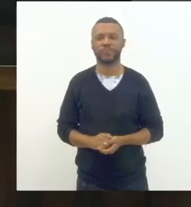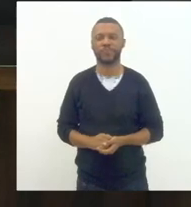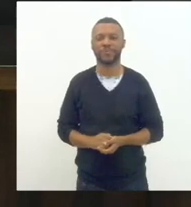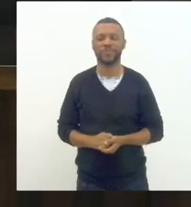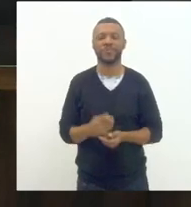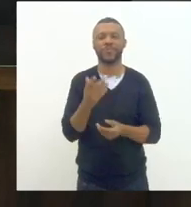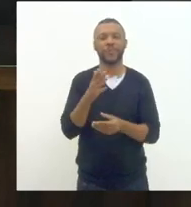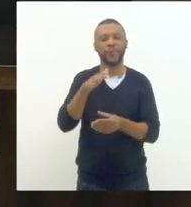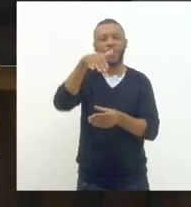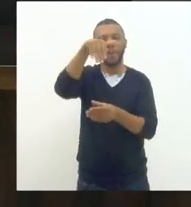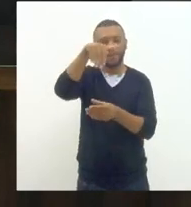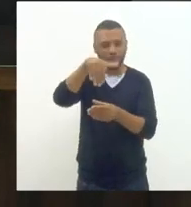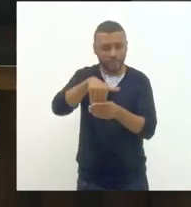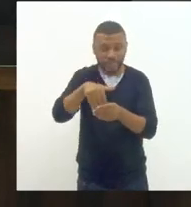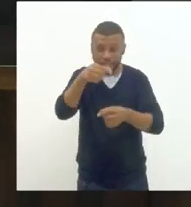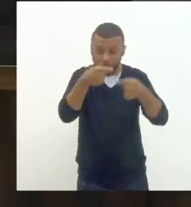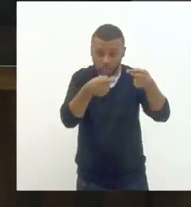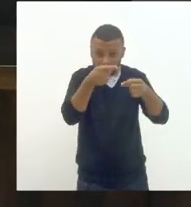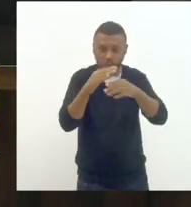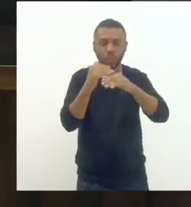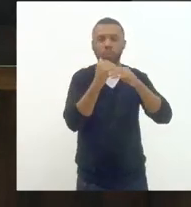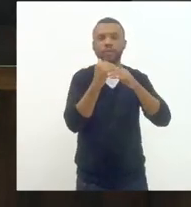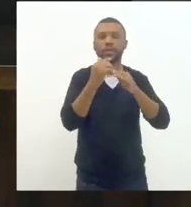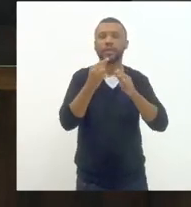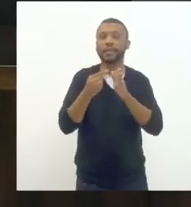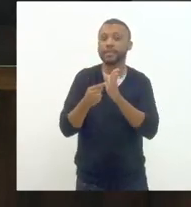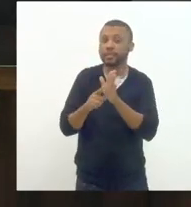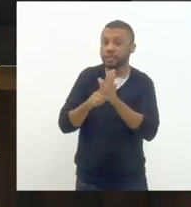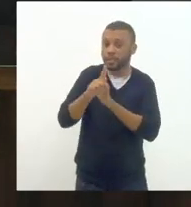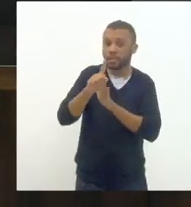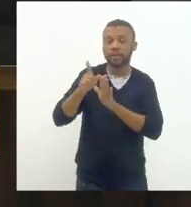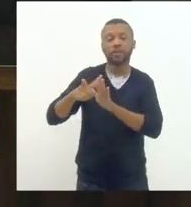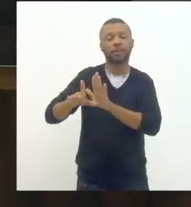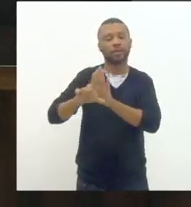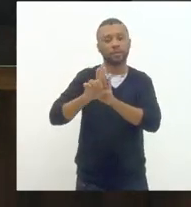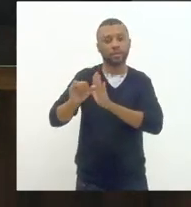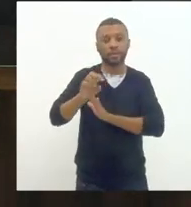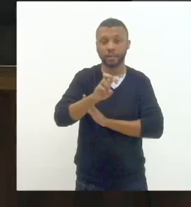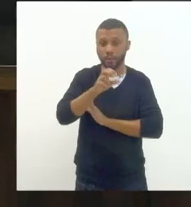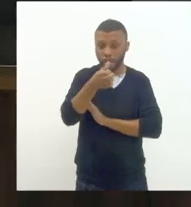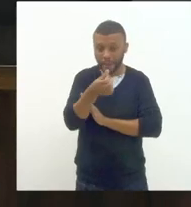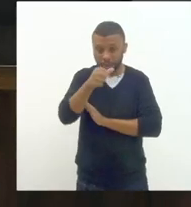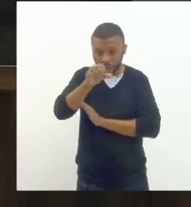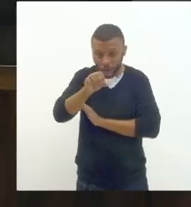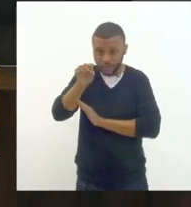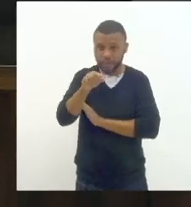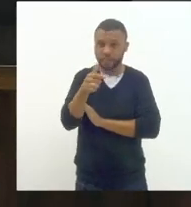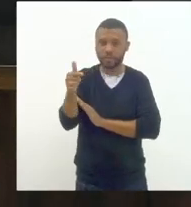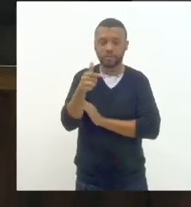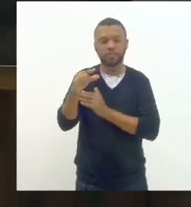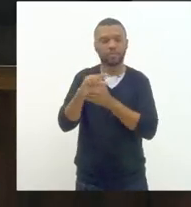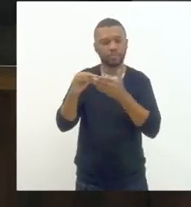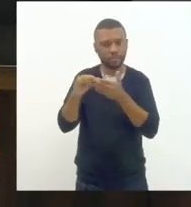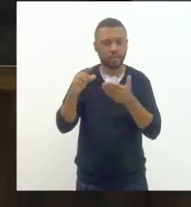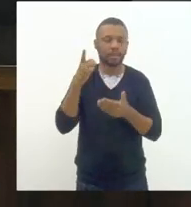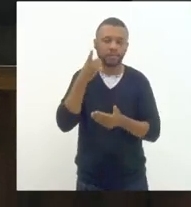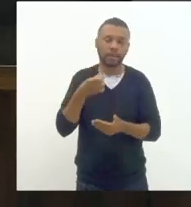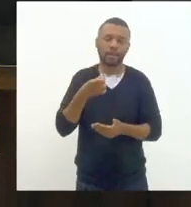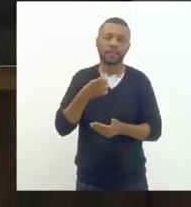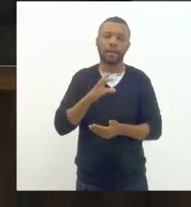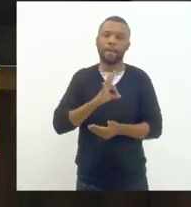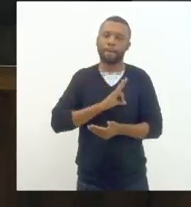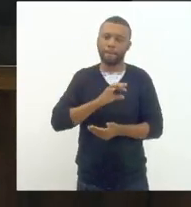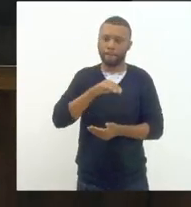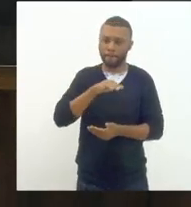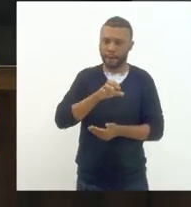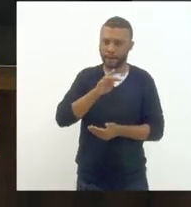Em votação, em discussão única, indicação legislativa 569 de 22, de autoria das deputadas Marta Rocha e Zeidan,